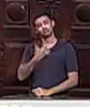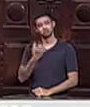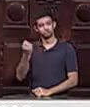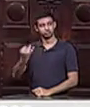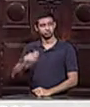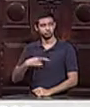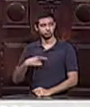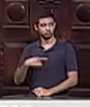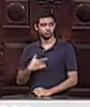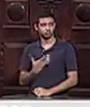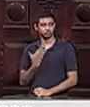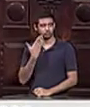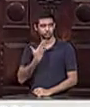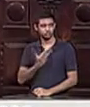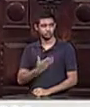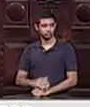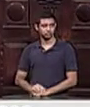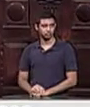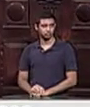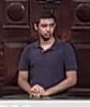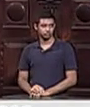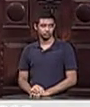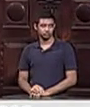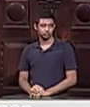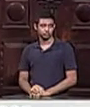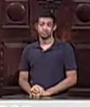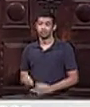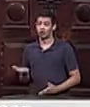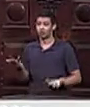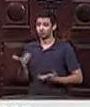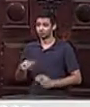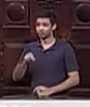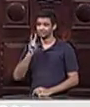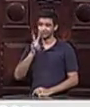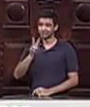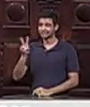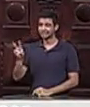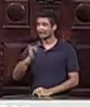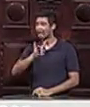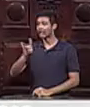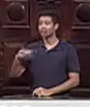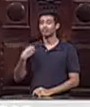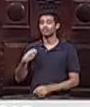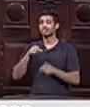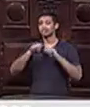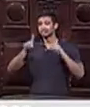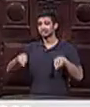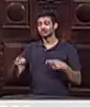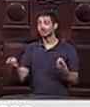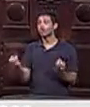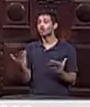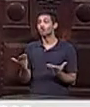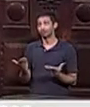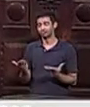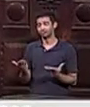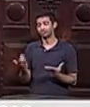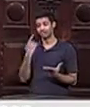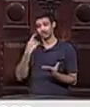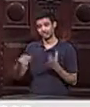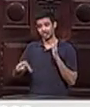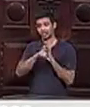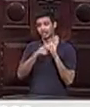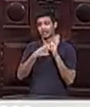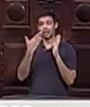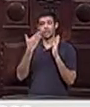pode ser que não alterasse radicalmente a situação dos servidores públicos, mas estaria aqui consagrado na lei que a prioridade